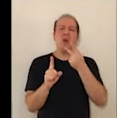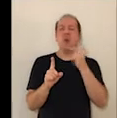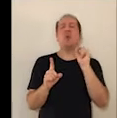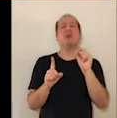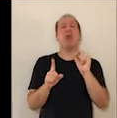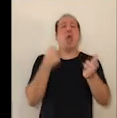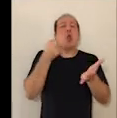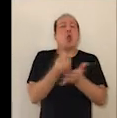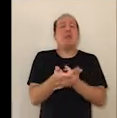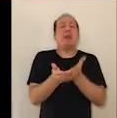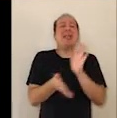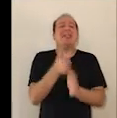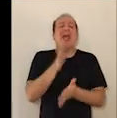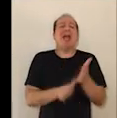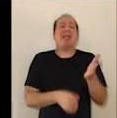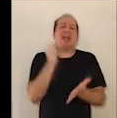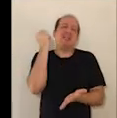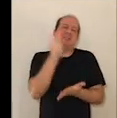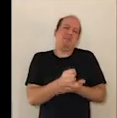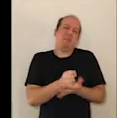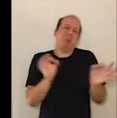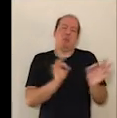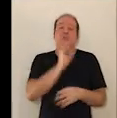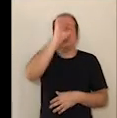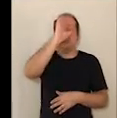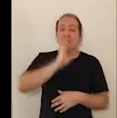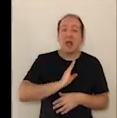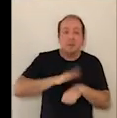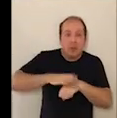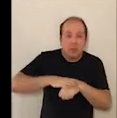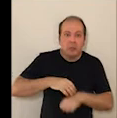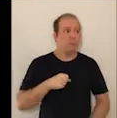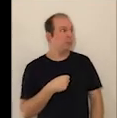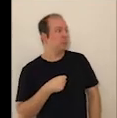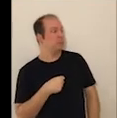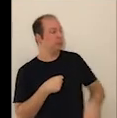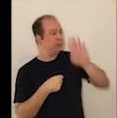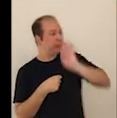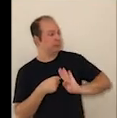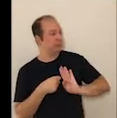dizer que não cobraria nada pelo testamento, faria tudo de graça. De graça?